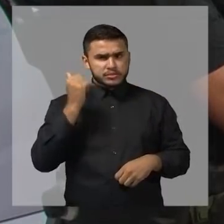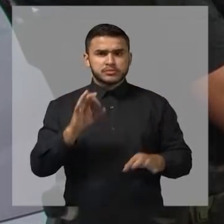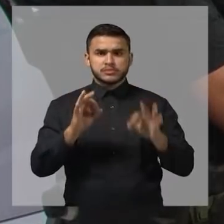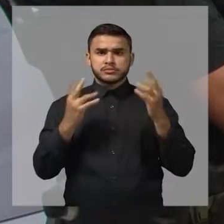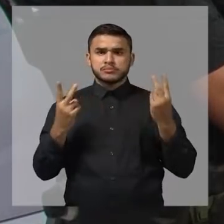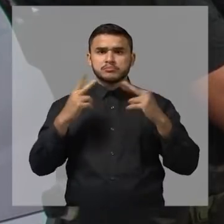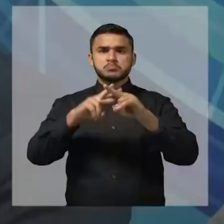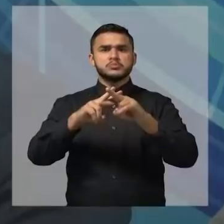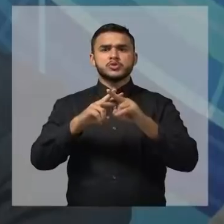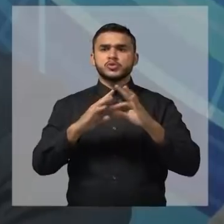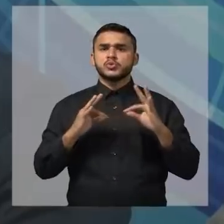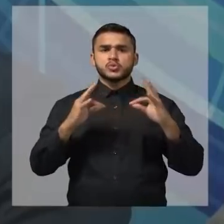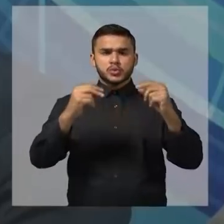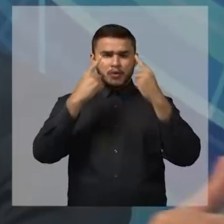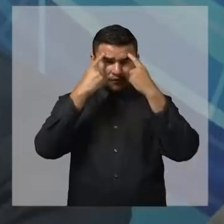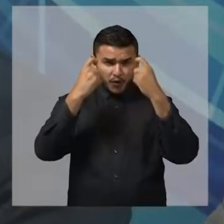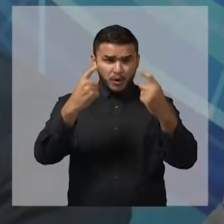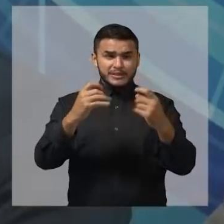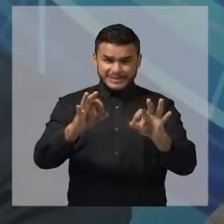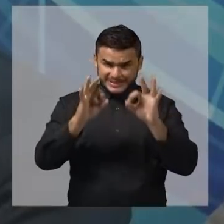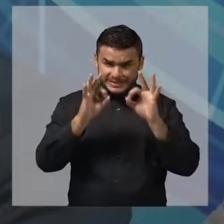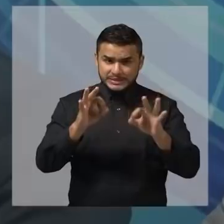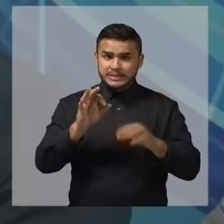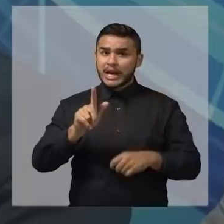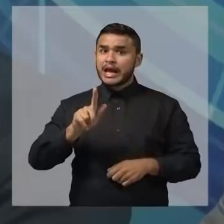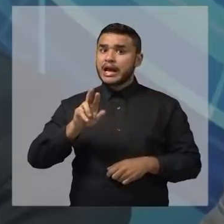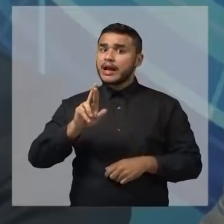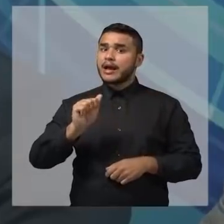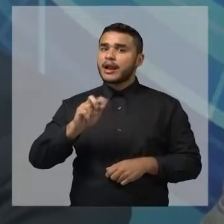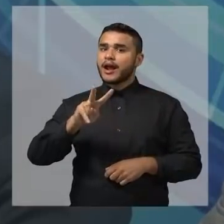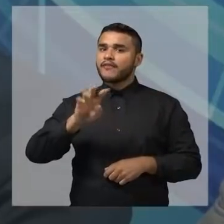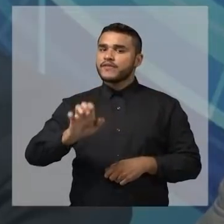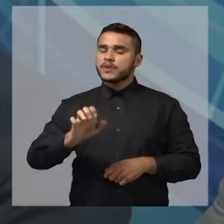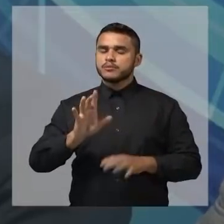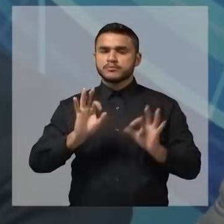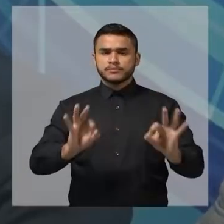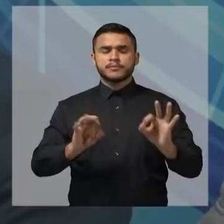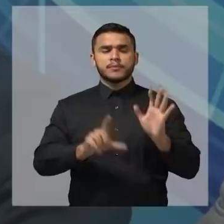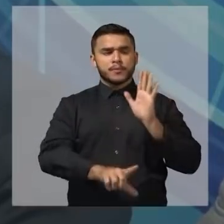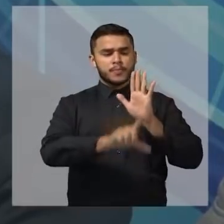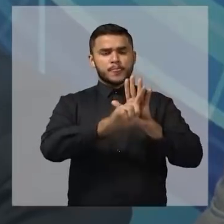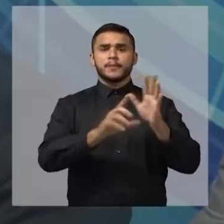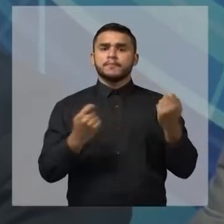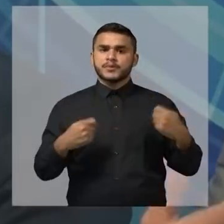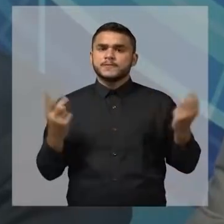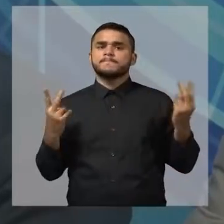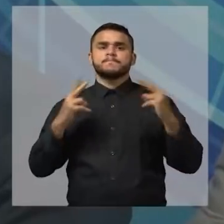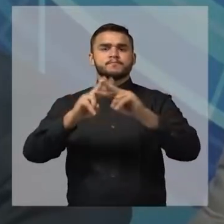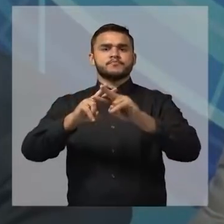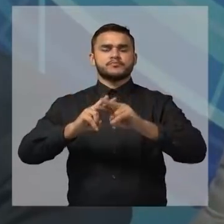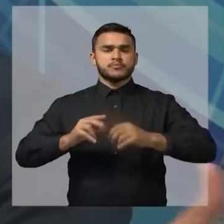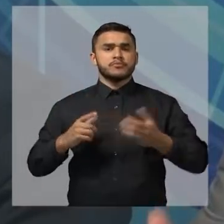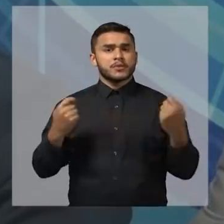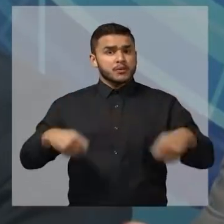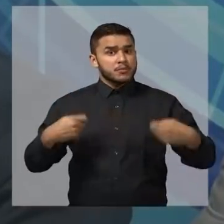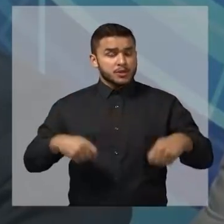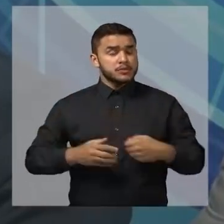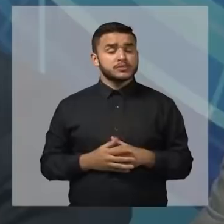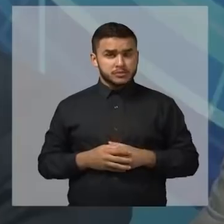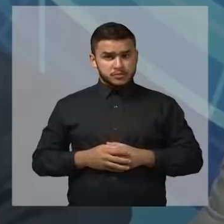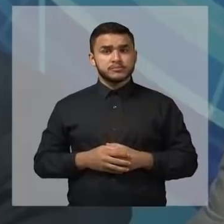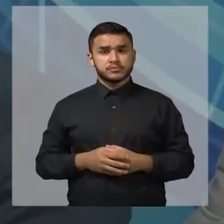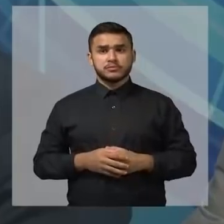ou violência contra a pessoa. Eu entendo que as penas pecuniárias pesadas seriam muito